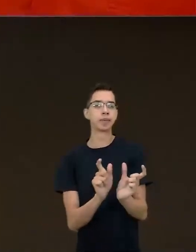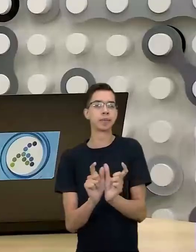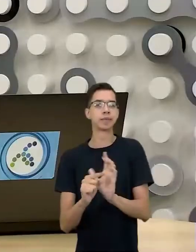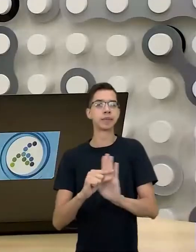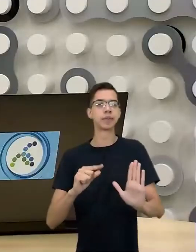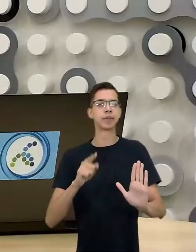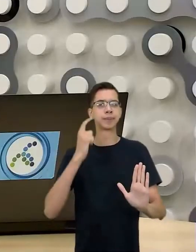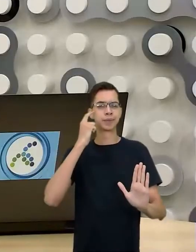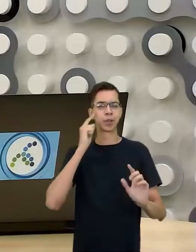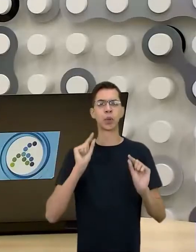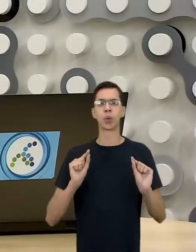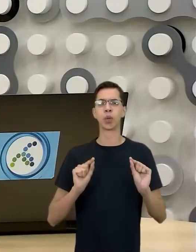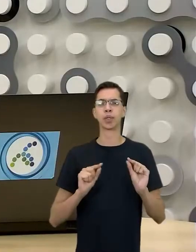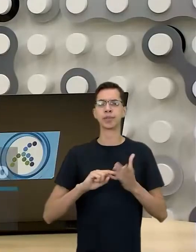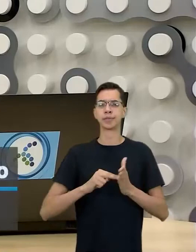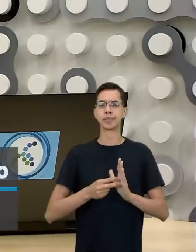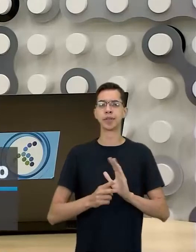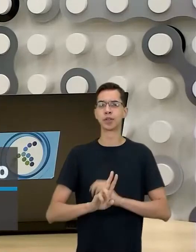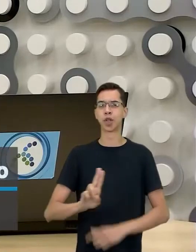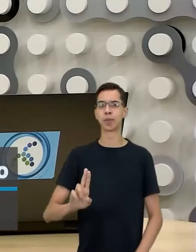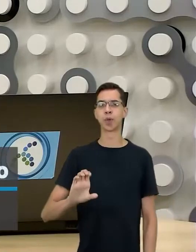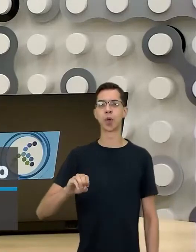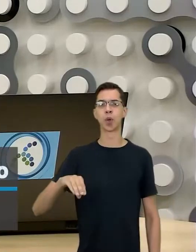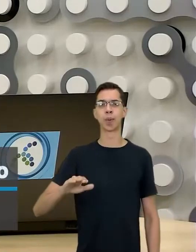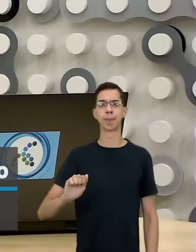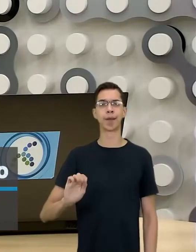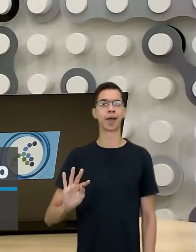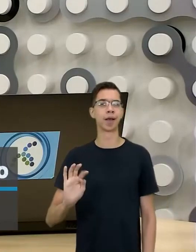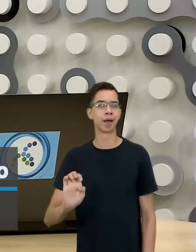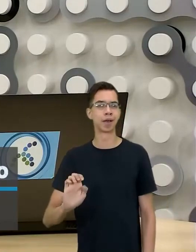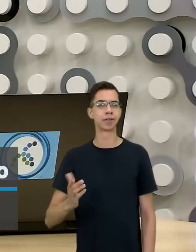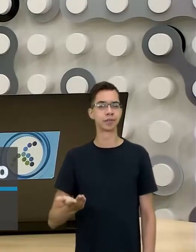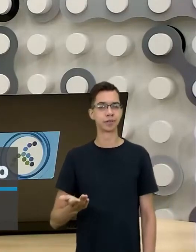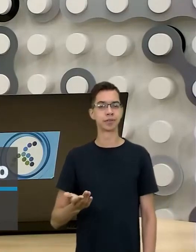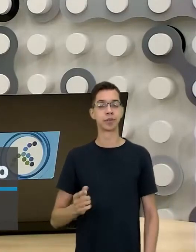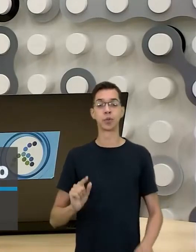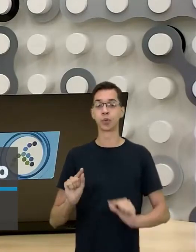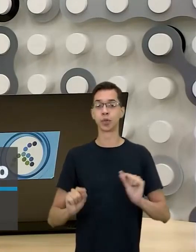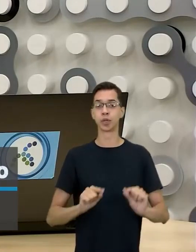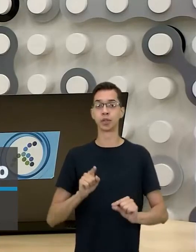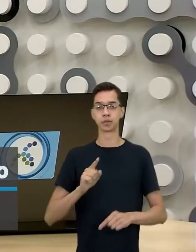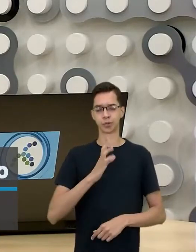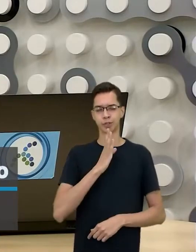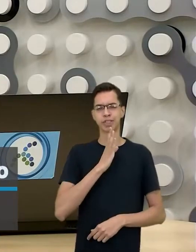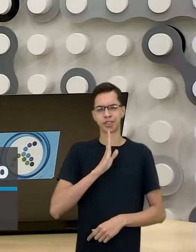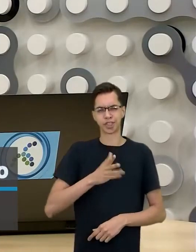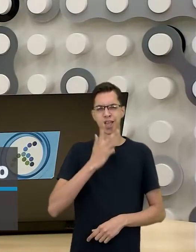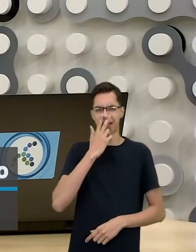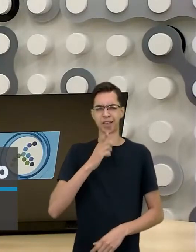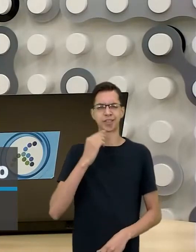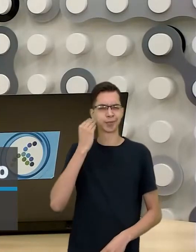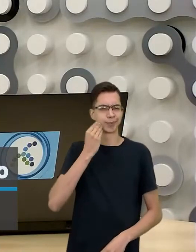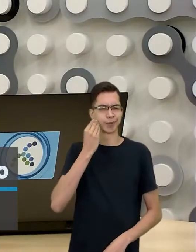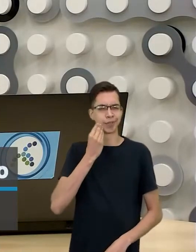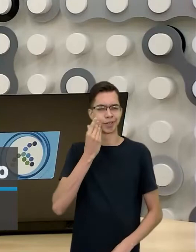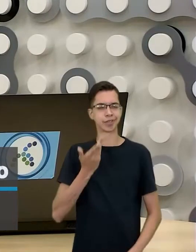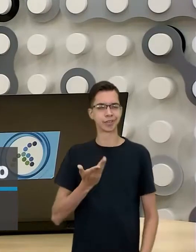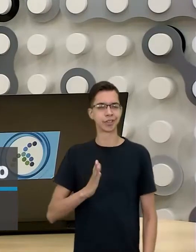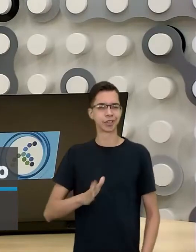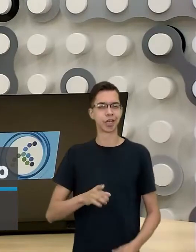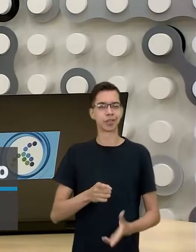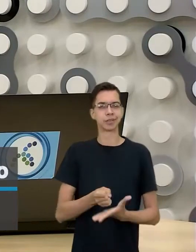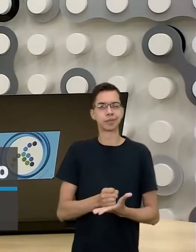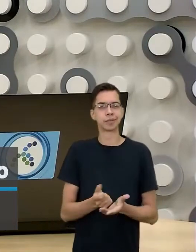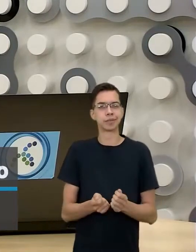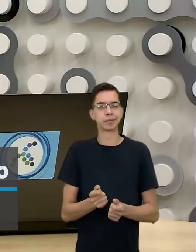é um combate à distância, o que é um melee, né? Vocês devem conhecer já porque vocês já jogam, tá? Então é legal, né? A gente geralmente